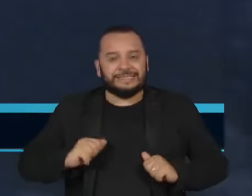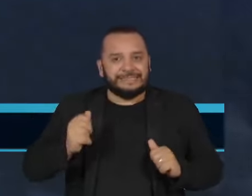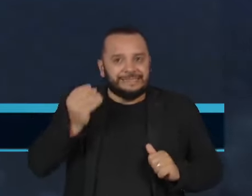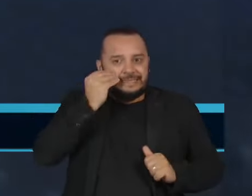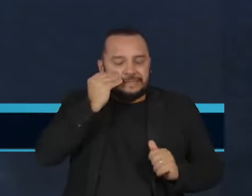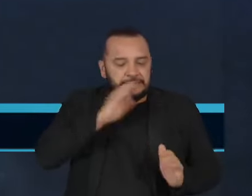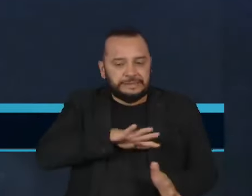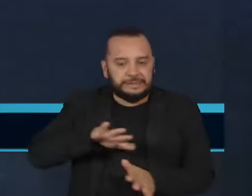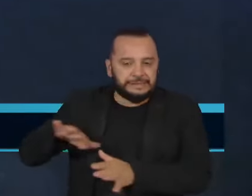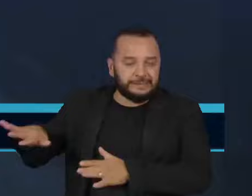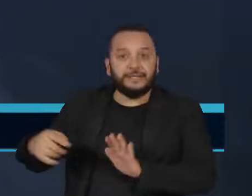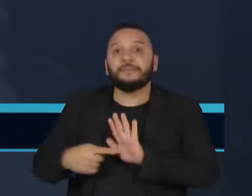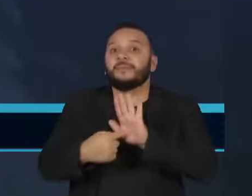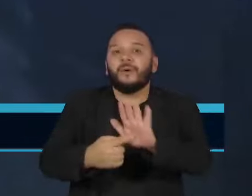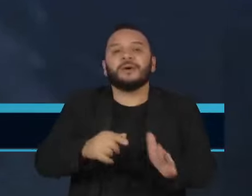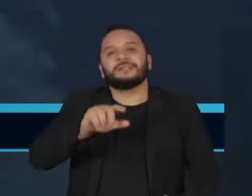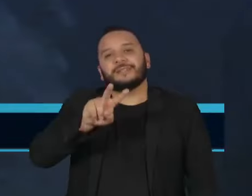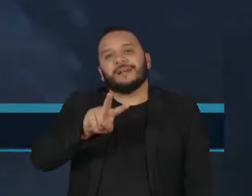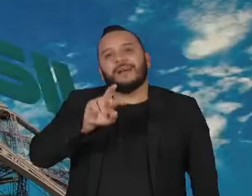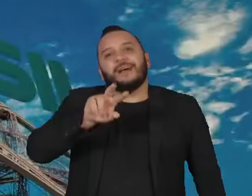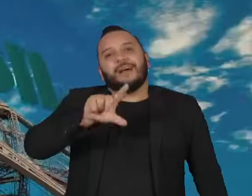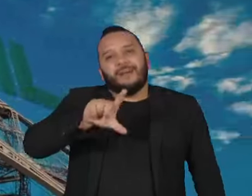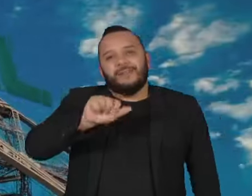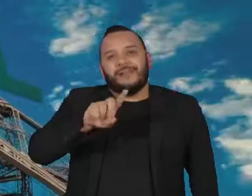da TV Cultura Paris vladir